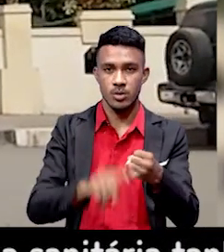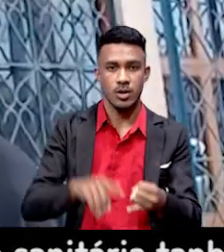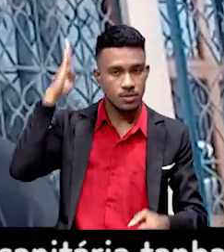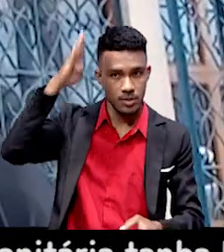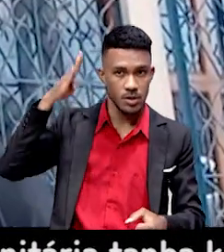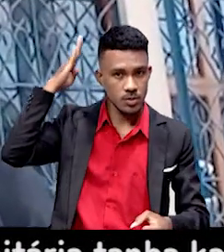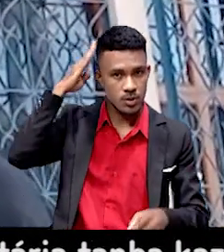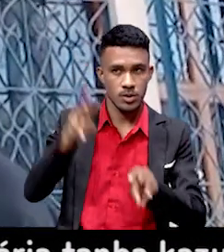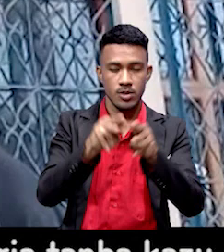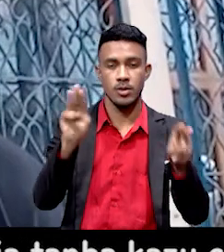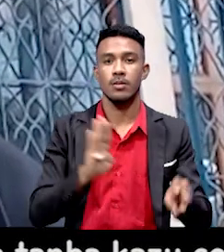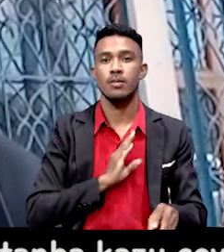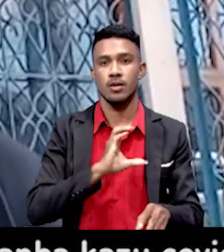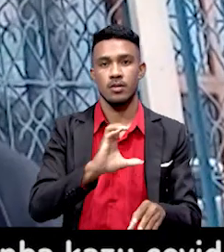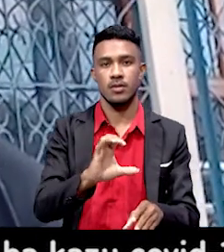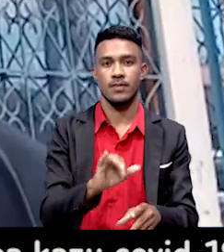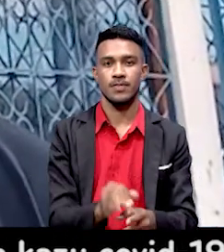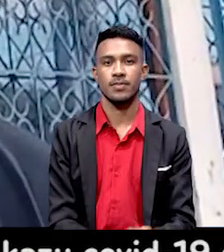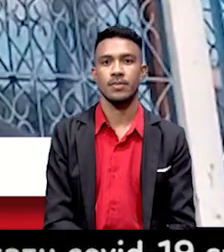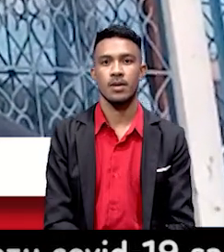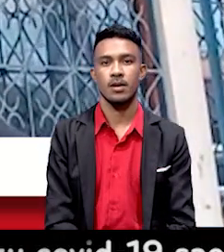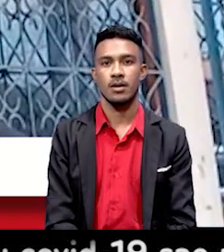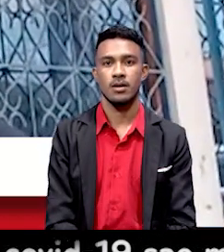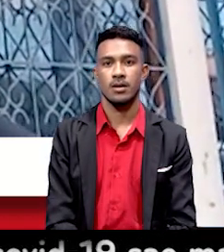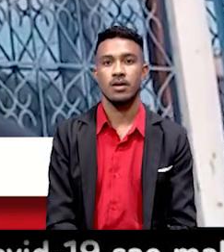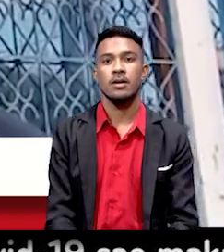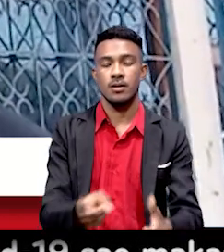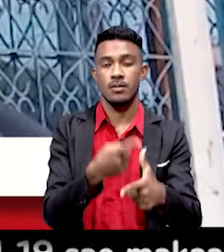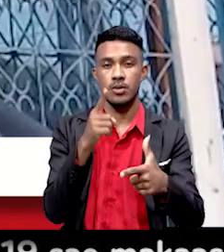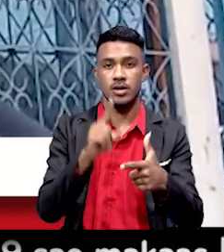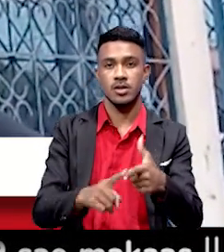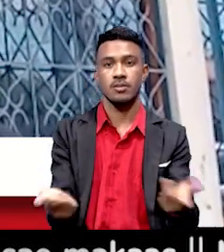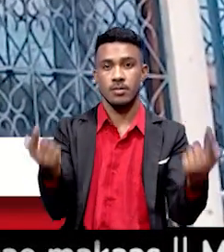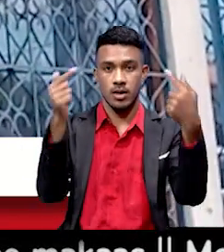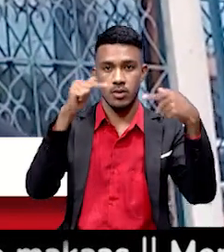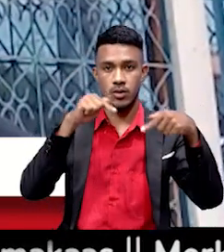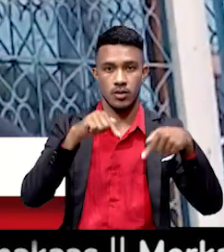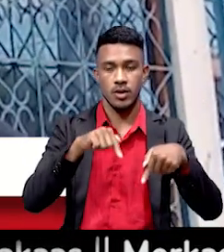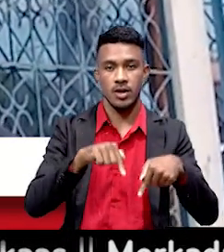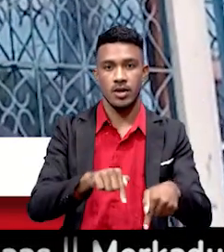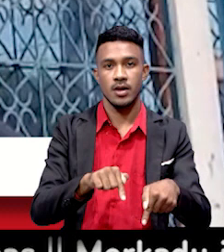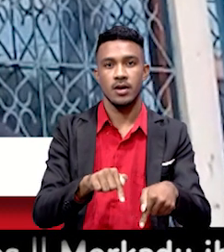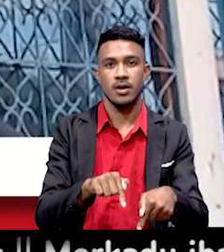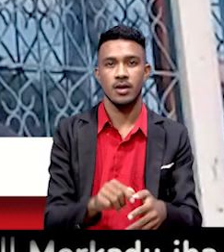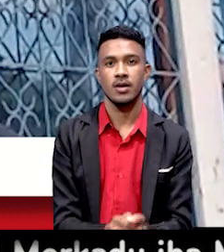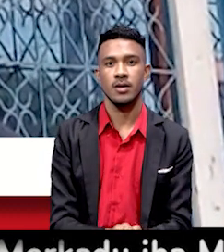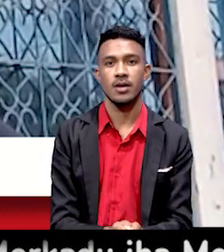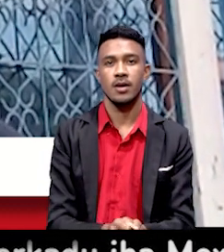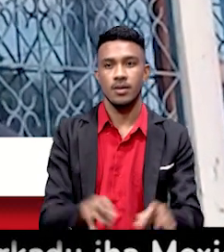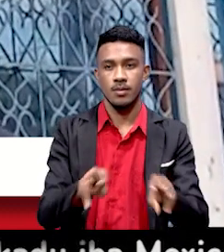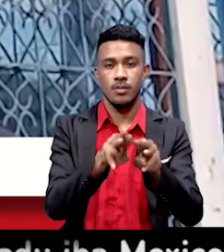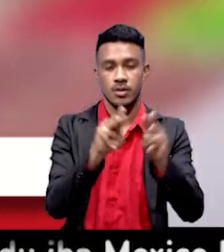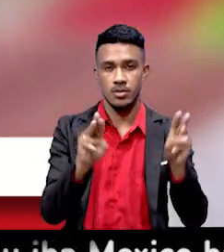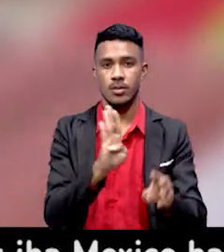ne. Ya, residência. Ele foi, mas estou aí a Pomboia, no mesmo cama